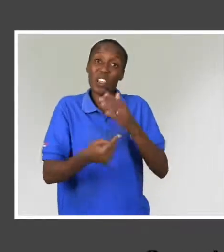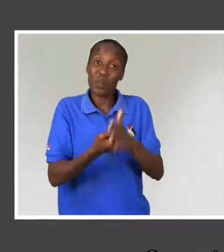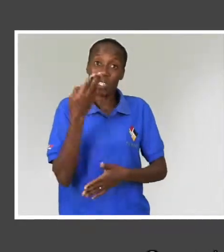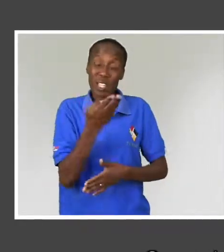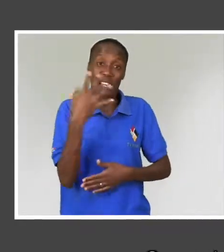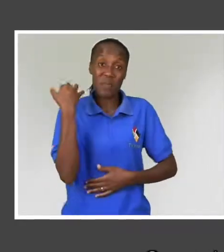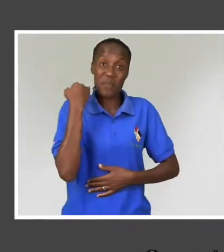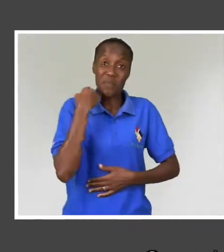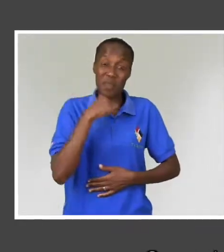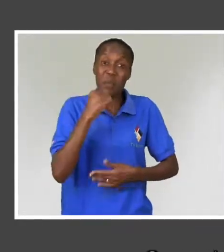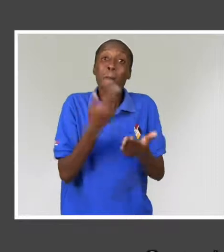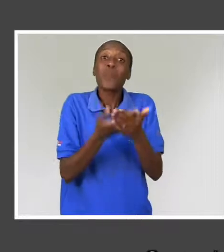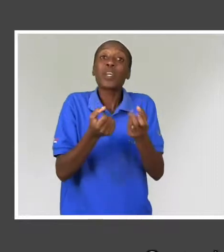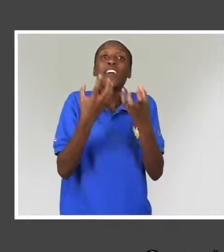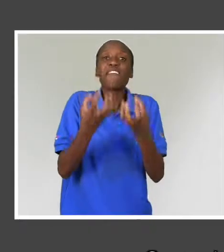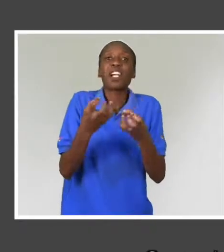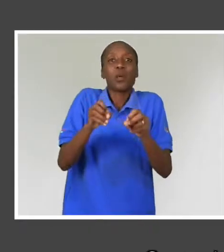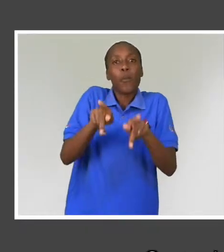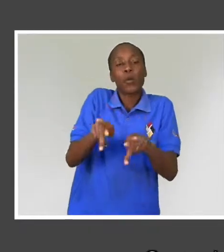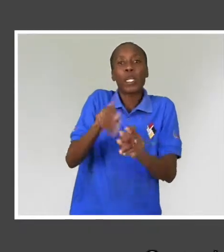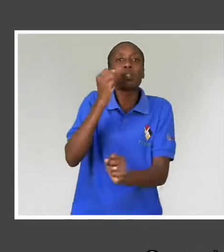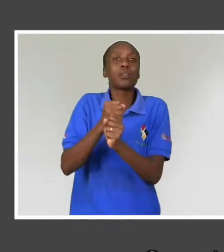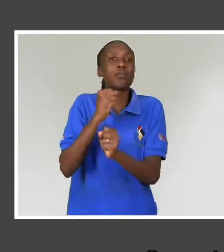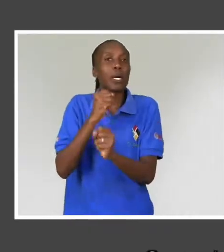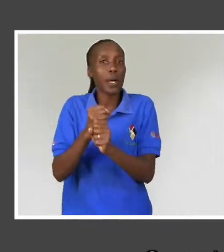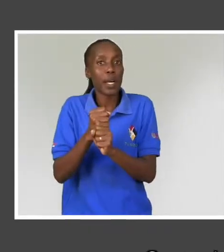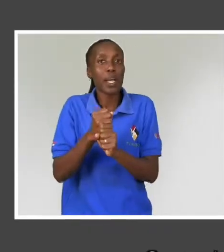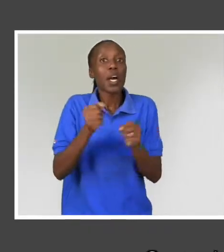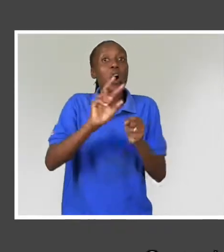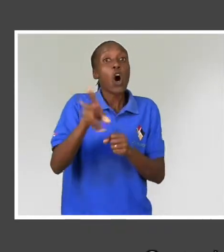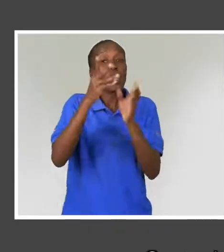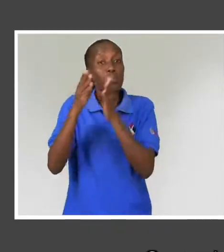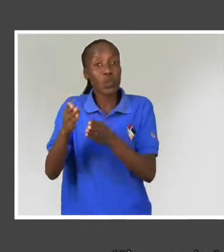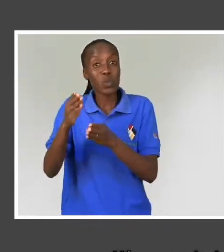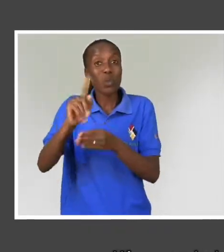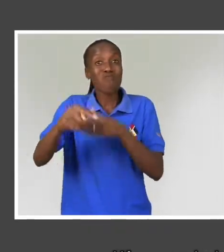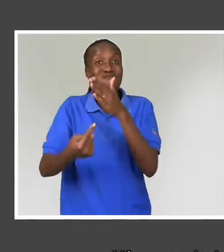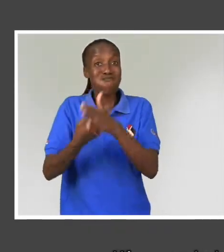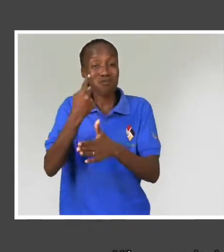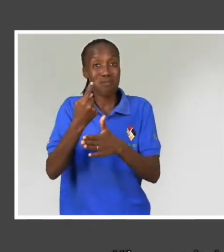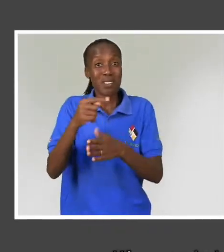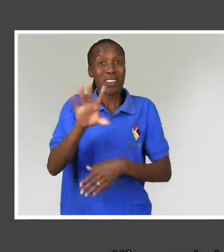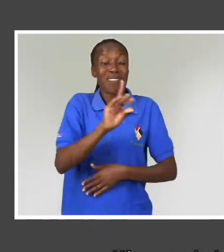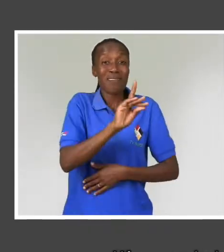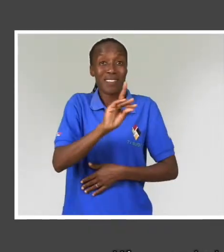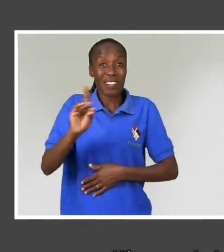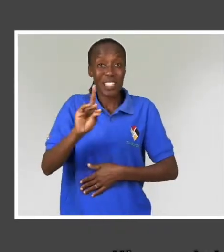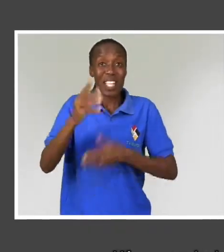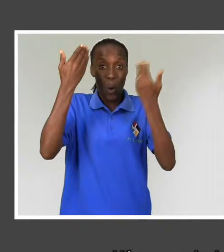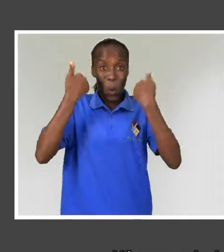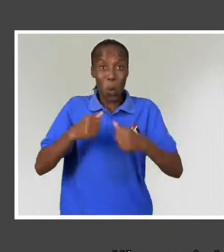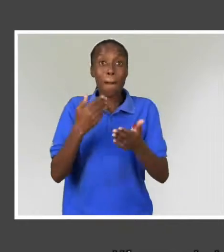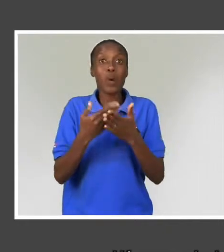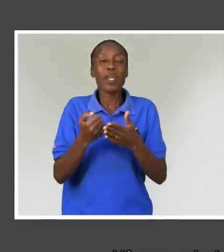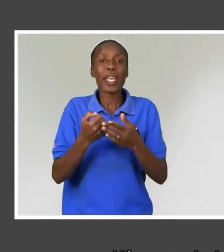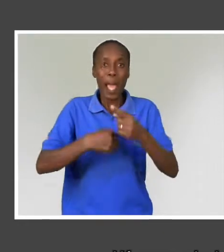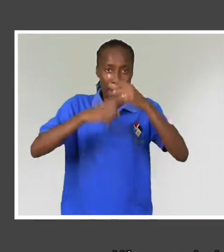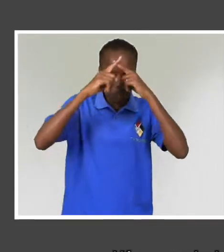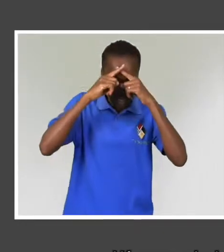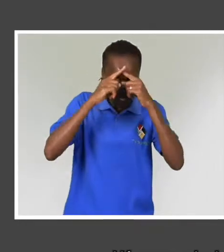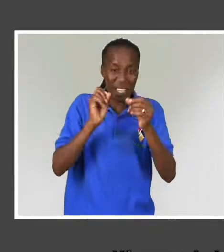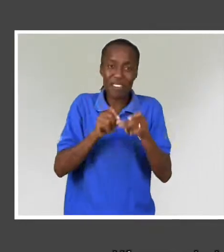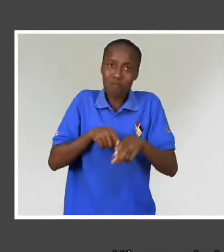lhes levam a cometer esse tipo de crime é falta de oportunidade de trabalho. Há quem adquira deficiência numa ação de perseguição